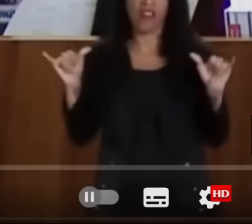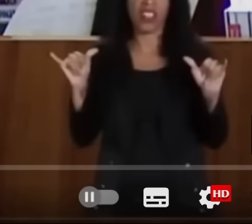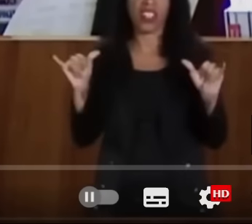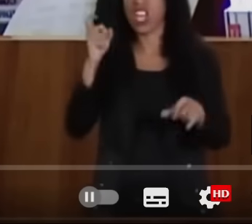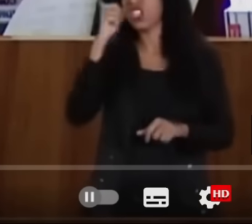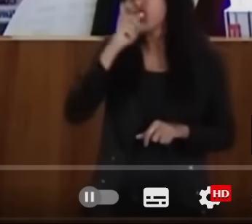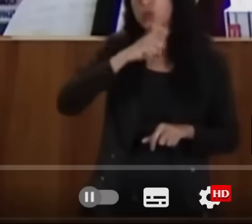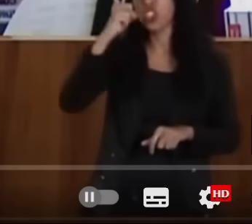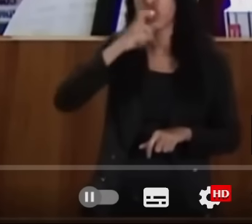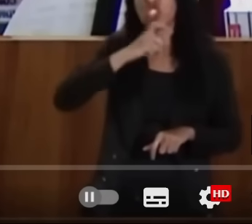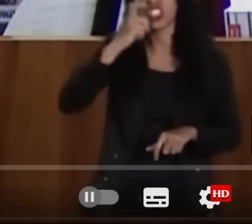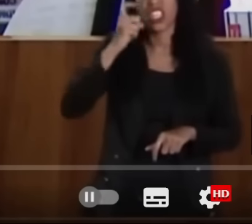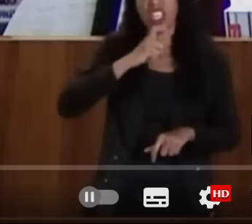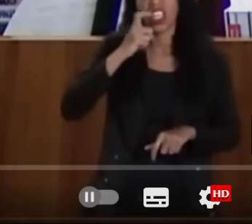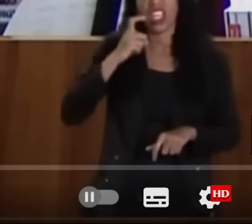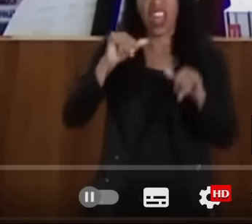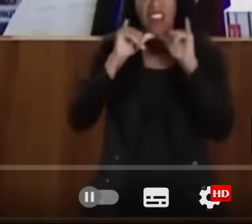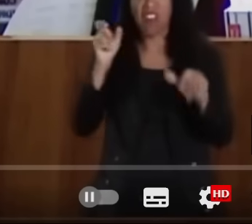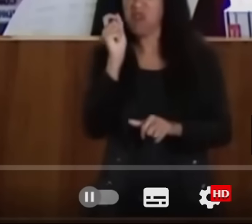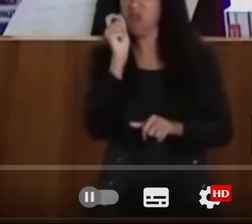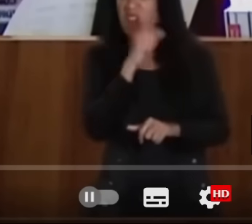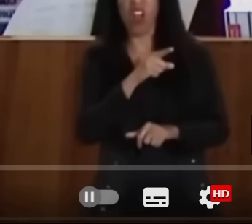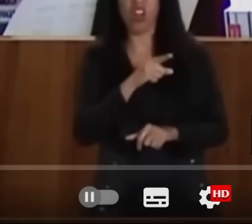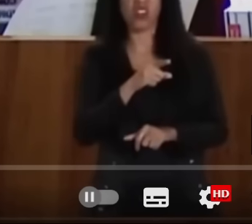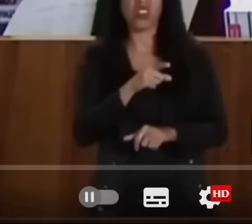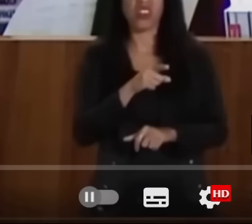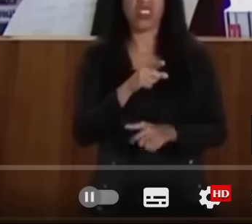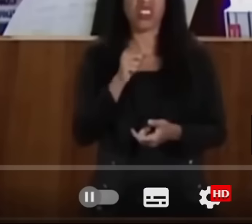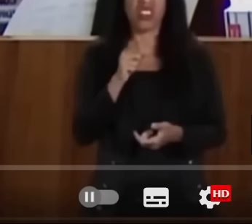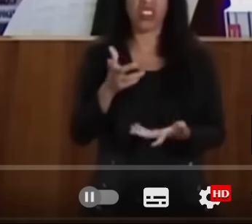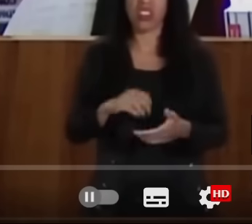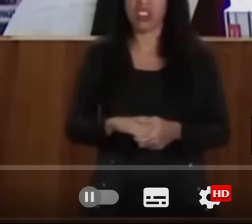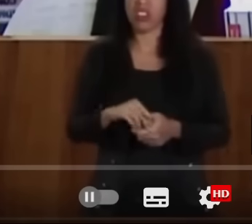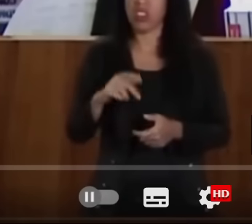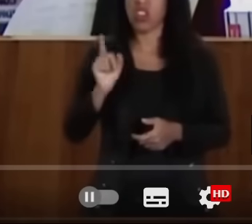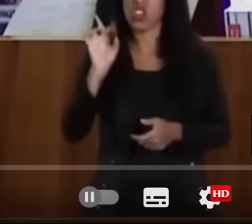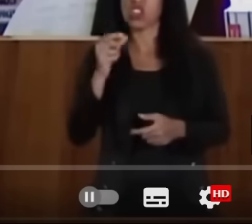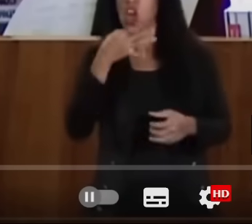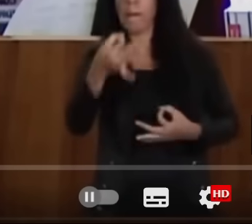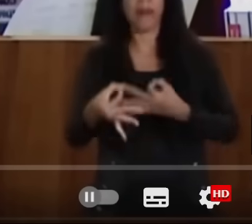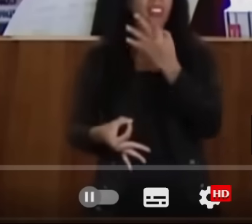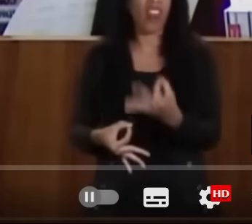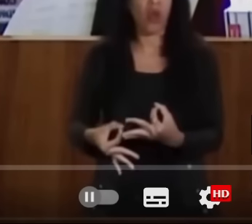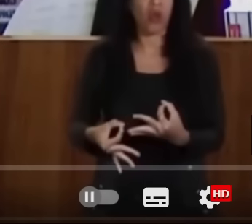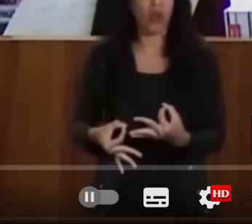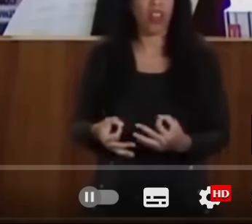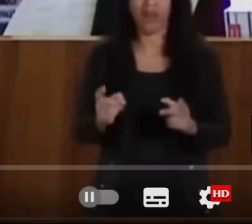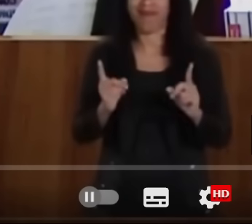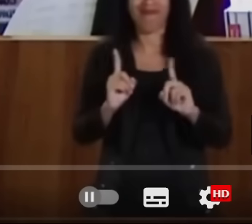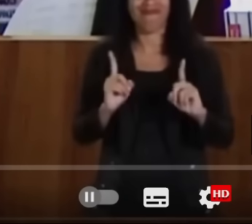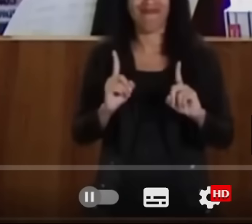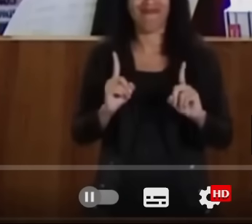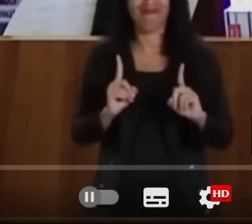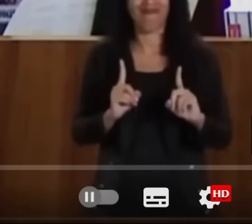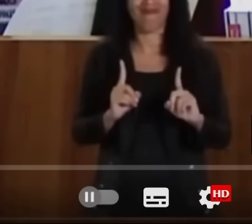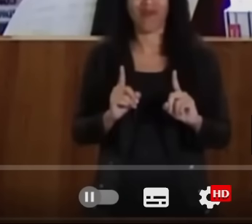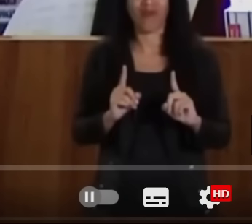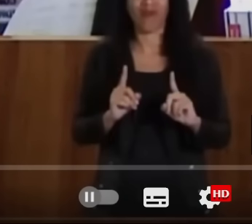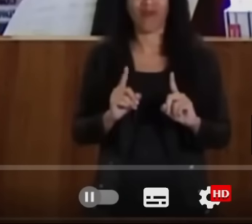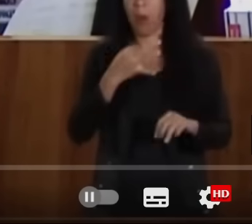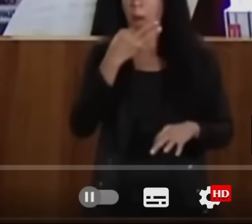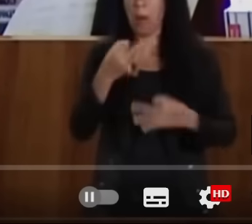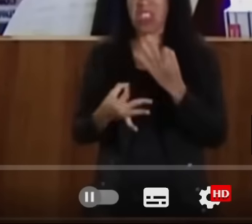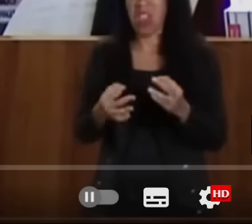divulgação de mentiras. Notícias absolutamente fraudulentas. Não são opiniões. Não são